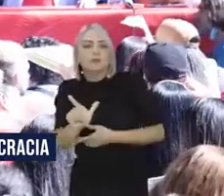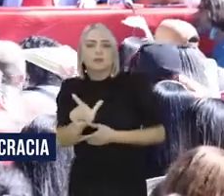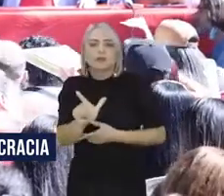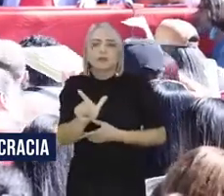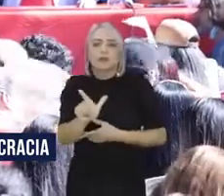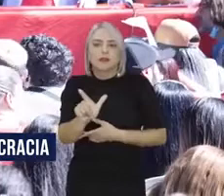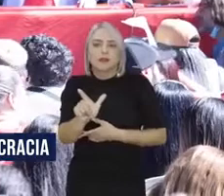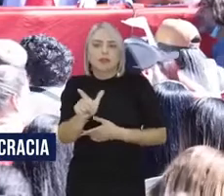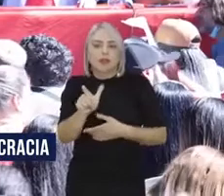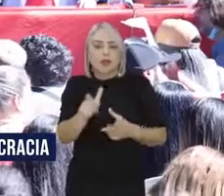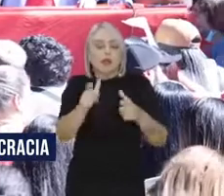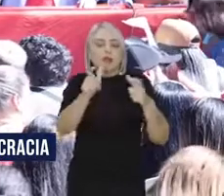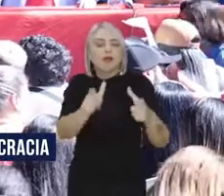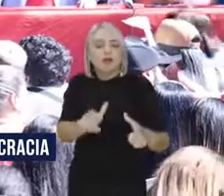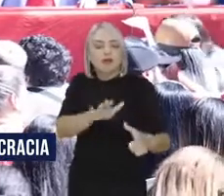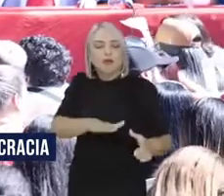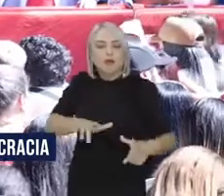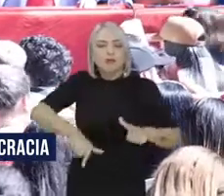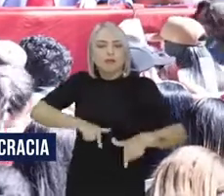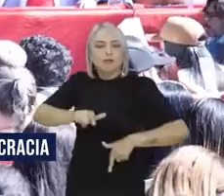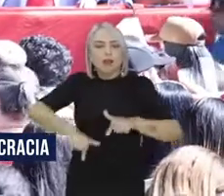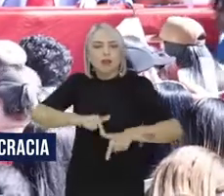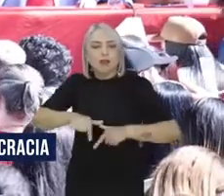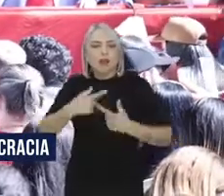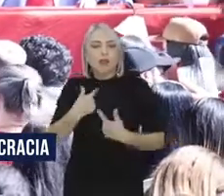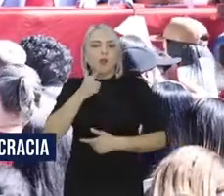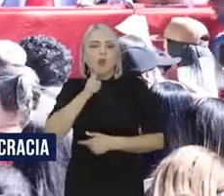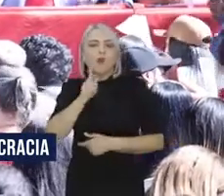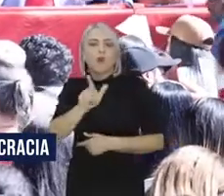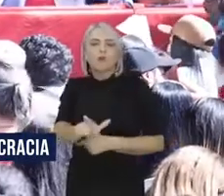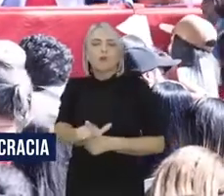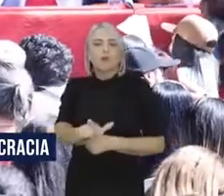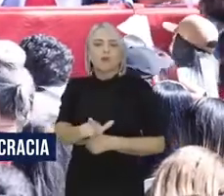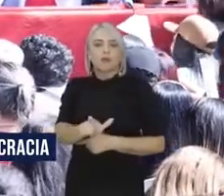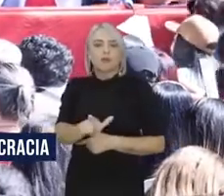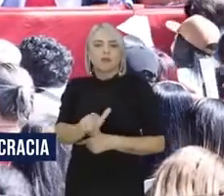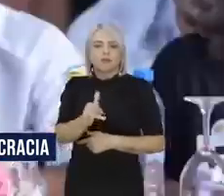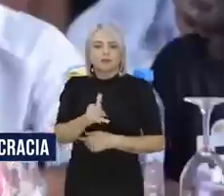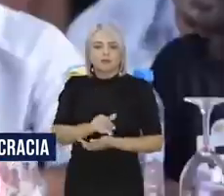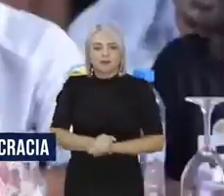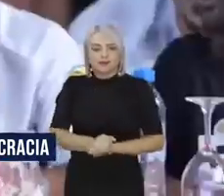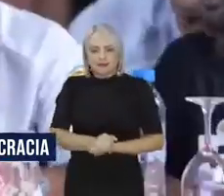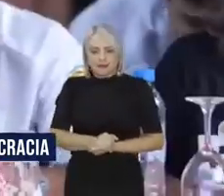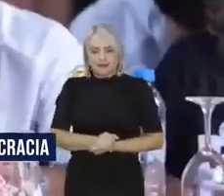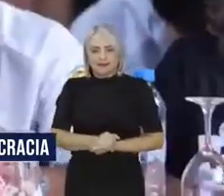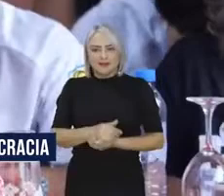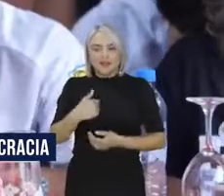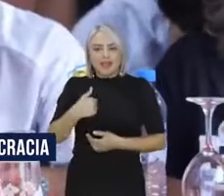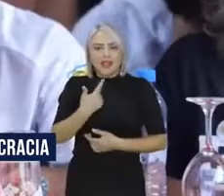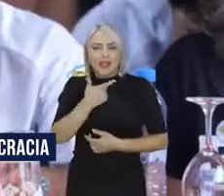espaços de trabalho, para que a gente consiga... Desculpa, gente. Para que a gente consiga